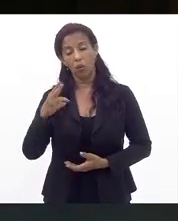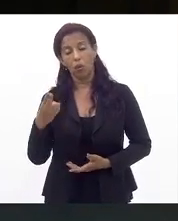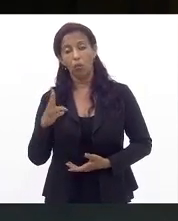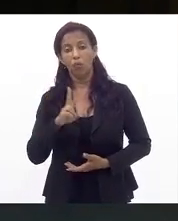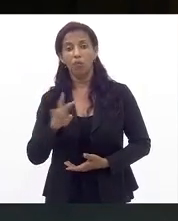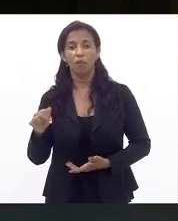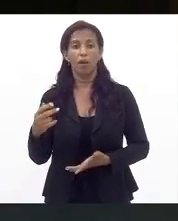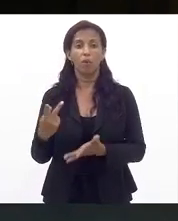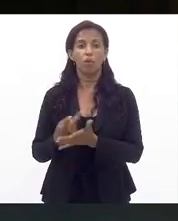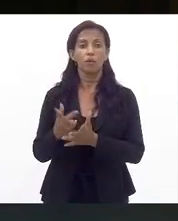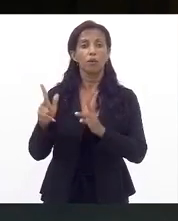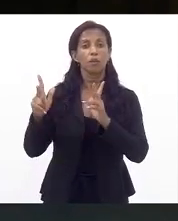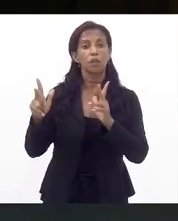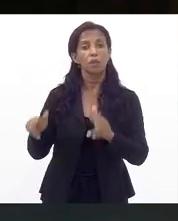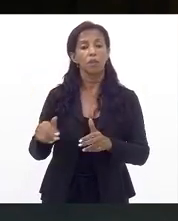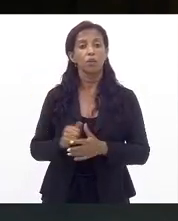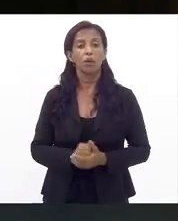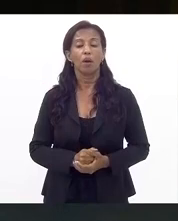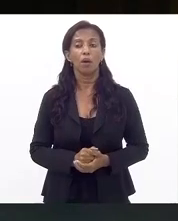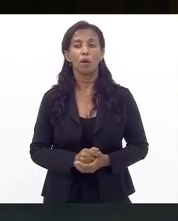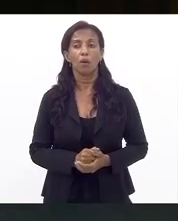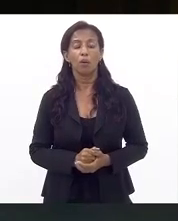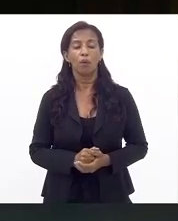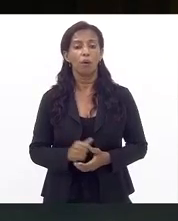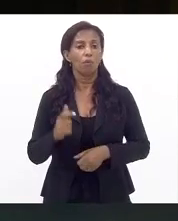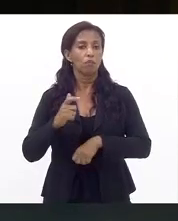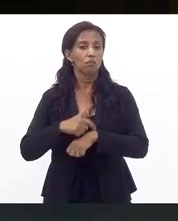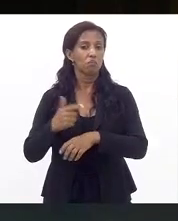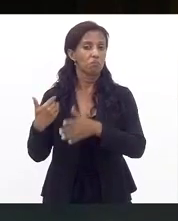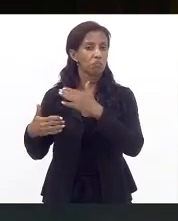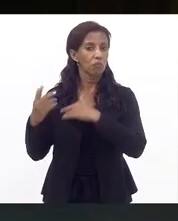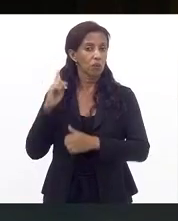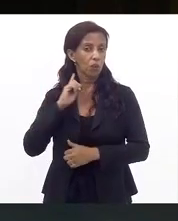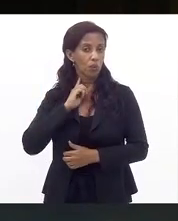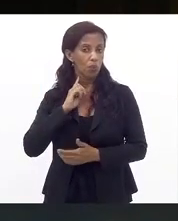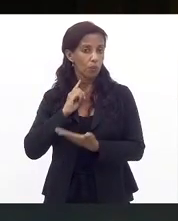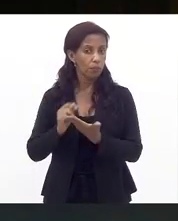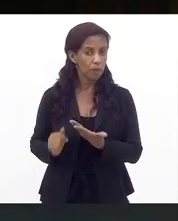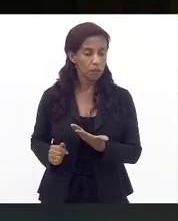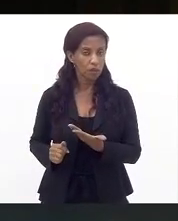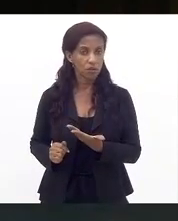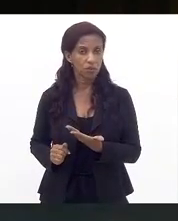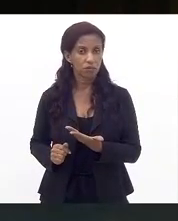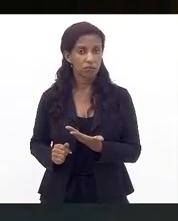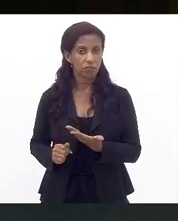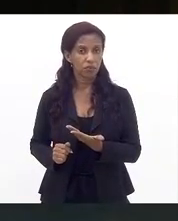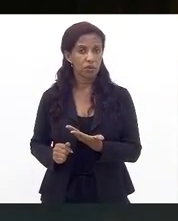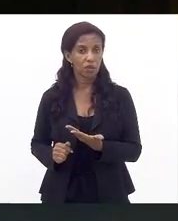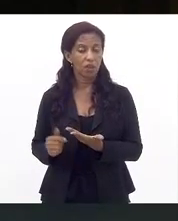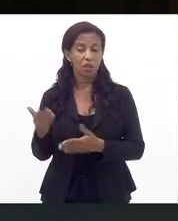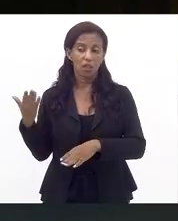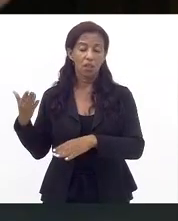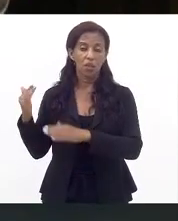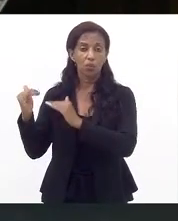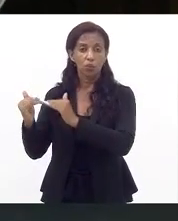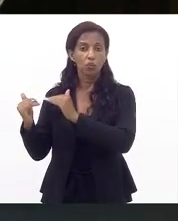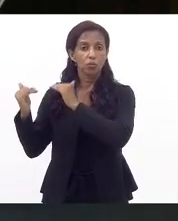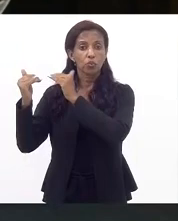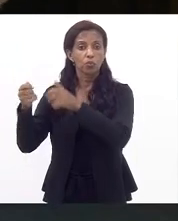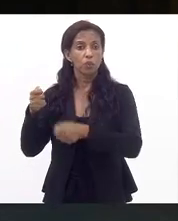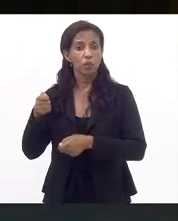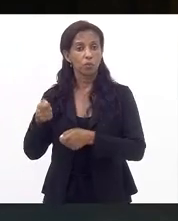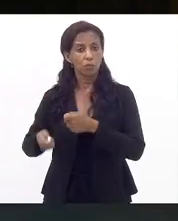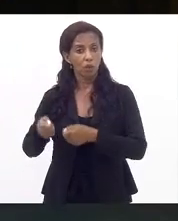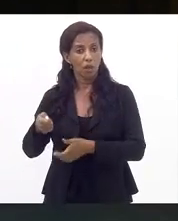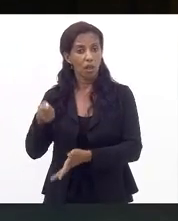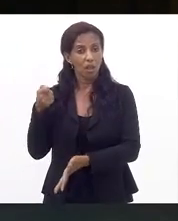acontecer conosco que aconteceu de há pouco tempo com Minas Gerais que foi interpelado pelo Supremo Tribunal Federal com